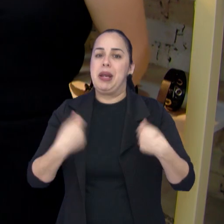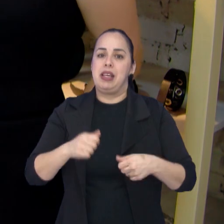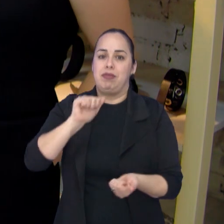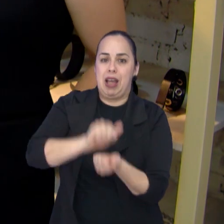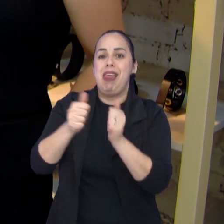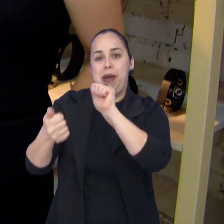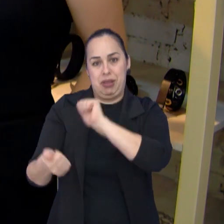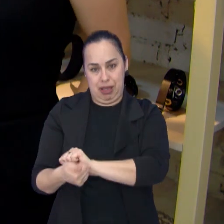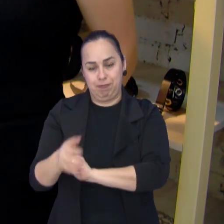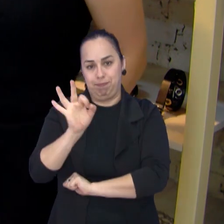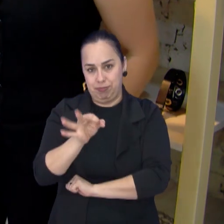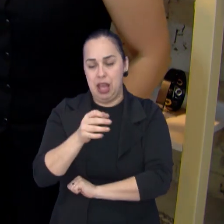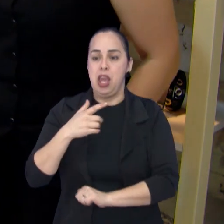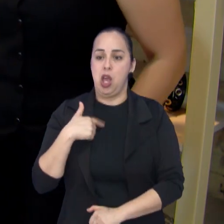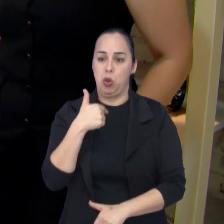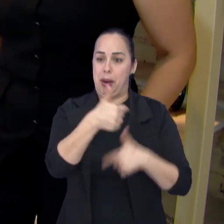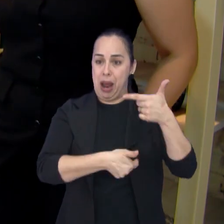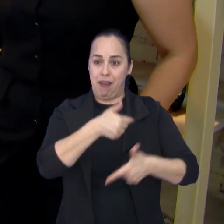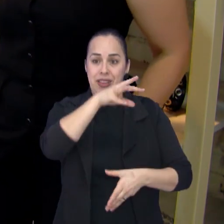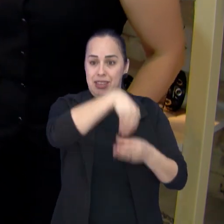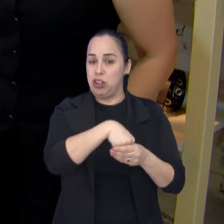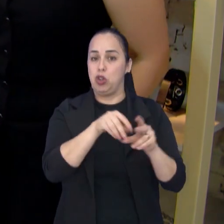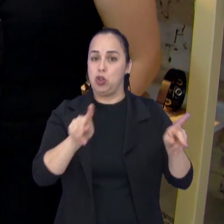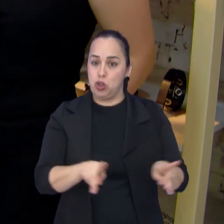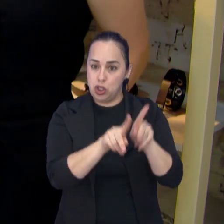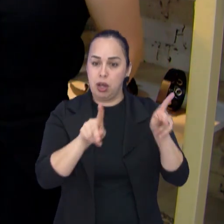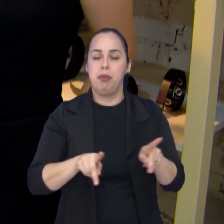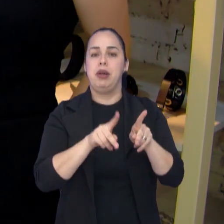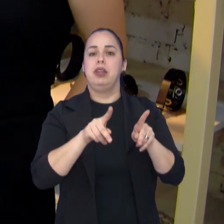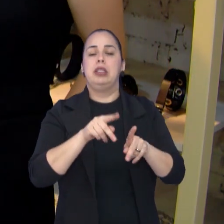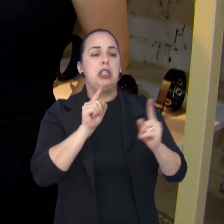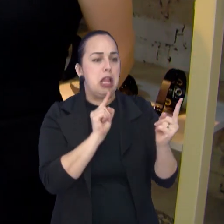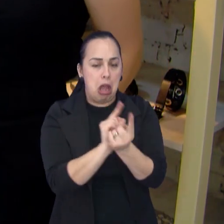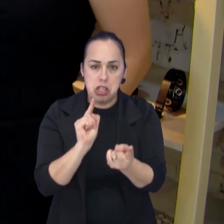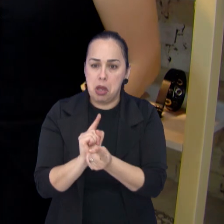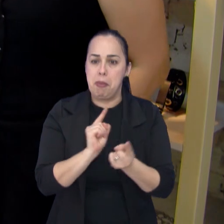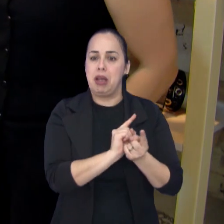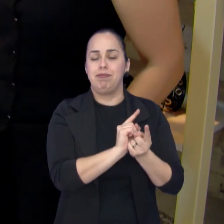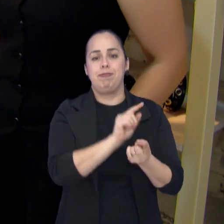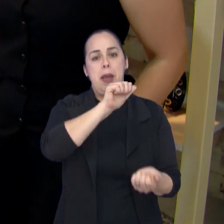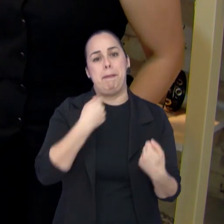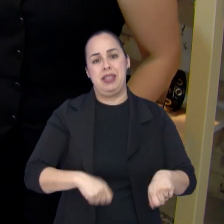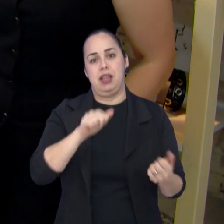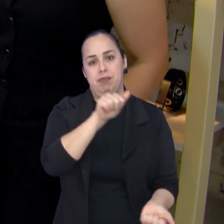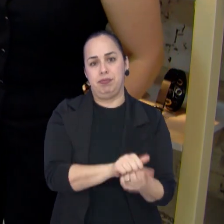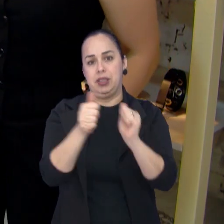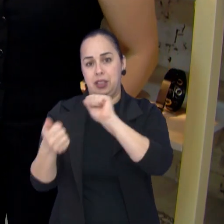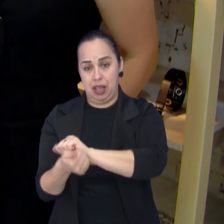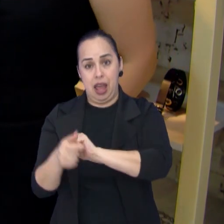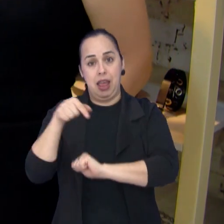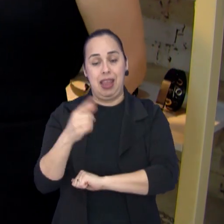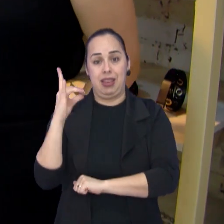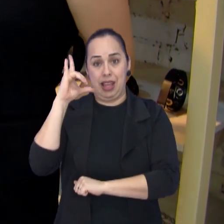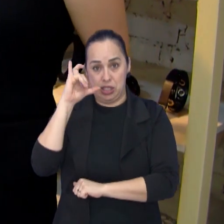era muito aquela gerente de chão mesmo, né? Que está dentro da loja, atendimento. Eu tive que renovar no Instagram,